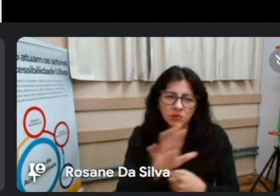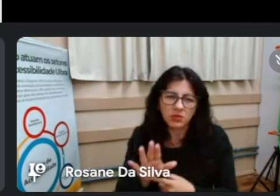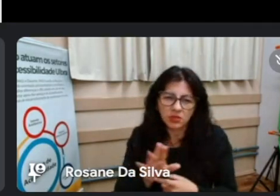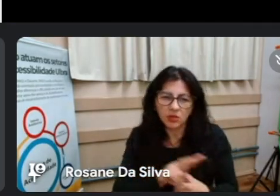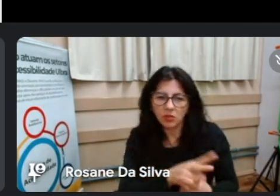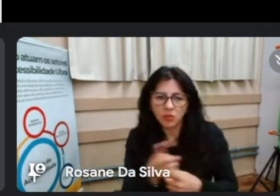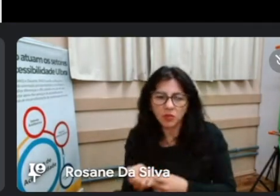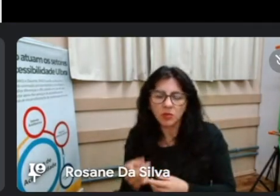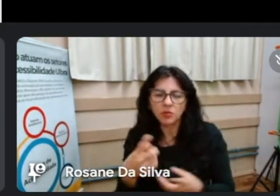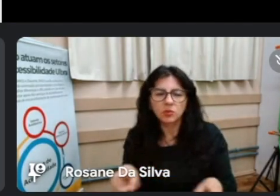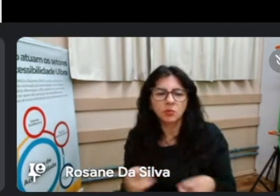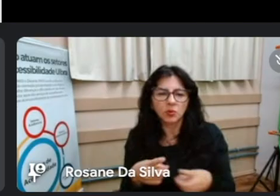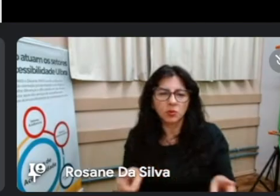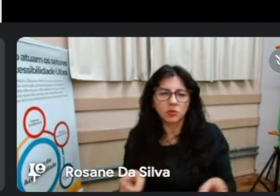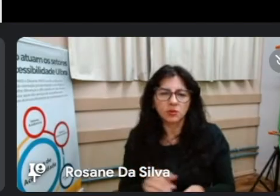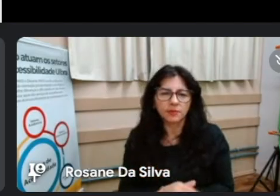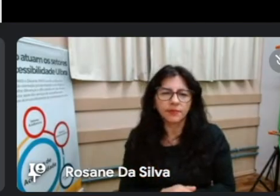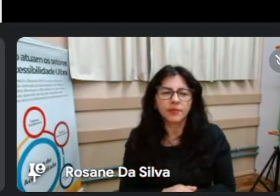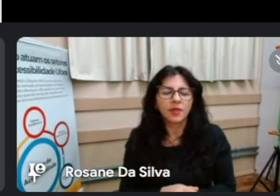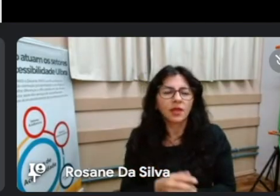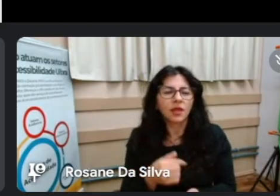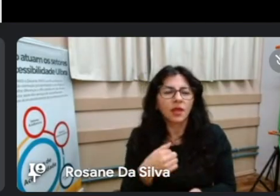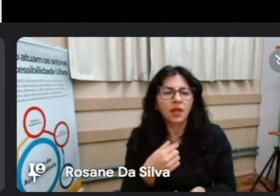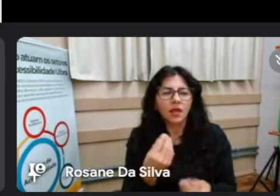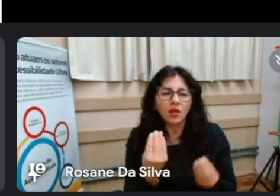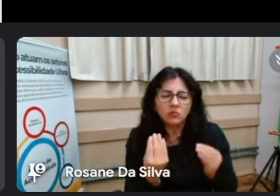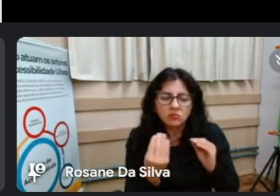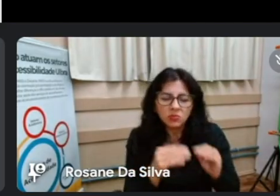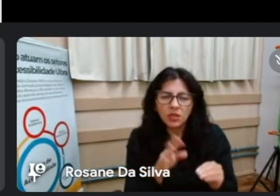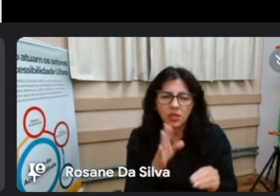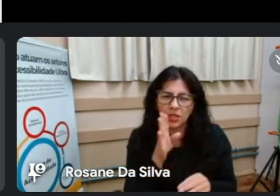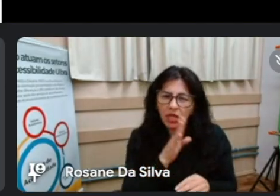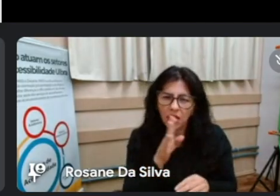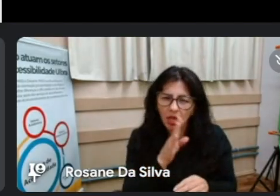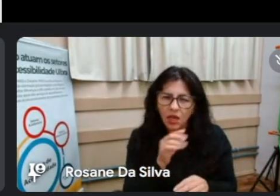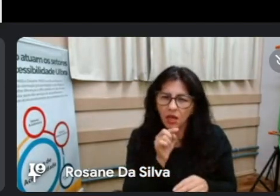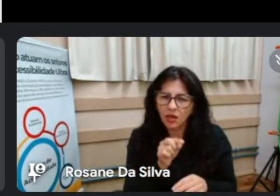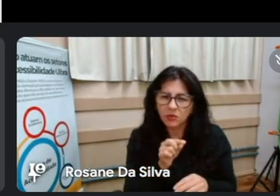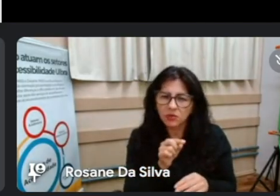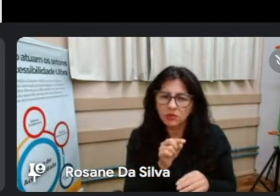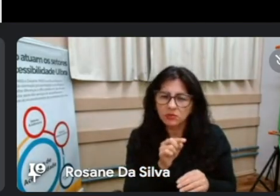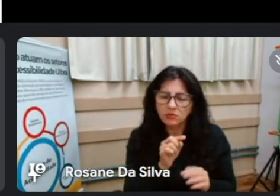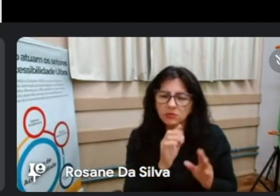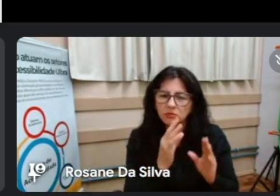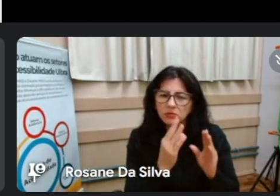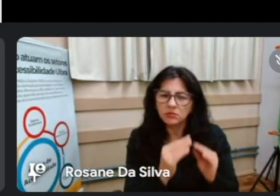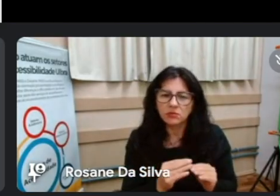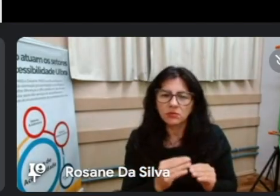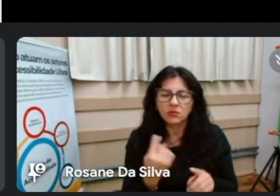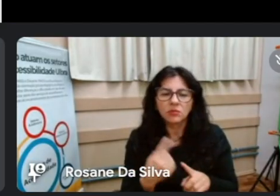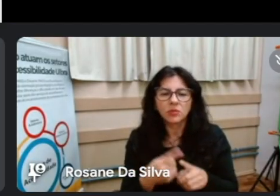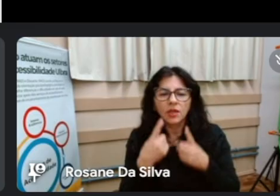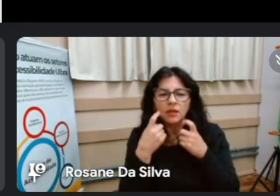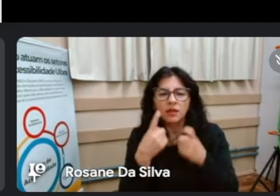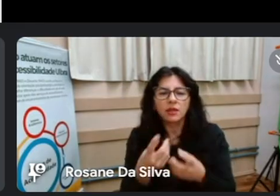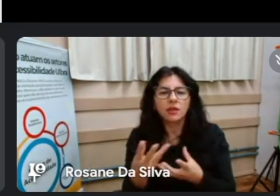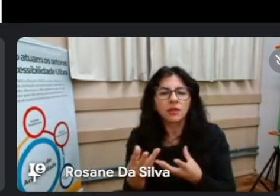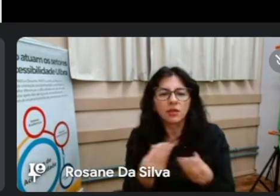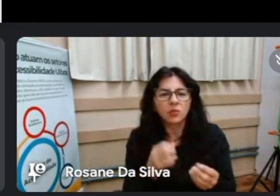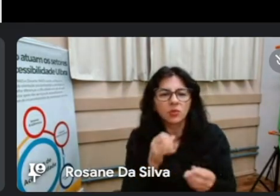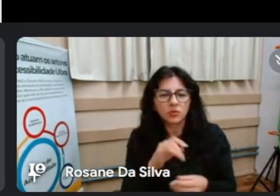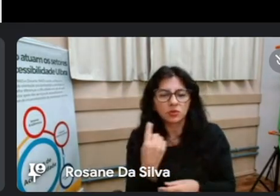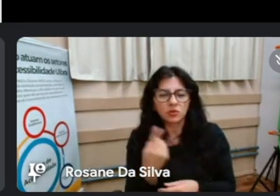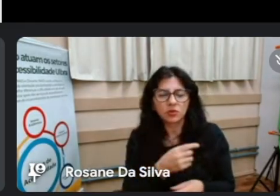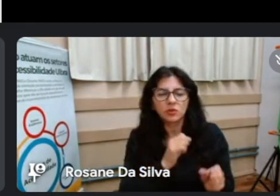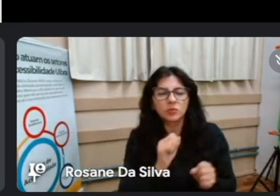tentei colocar o mais breve possível porque eu me interessa muito Se a gente pudesse discutir assim como como